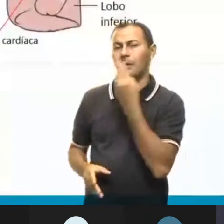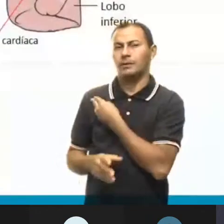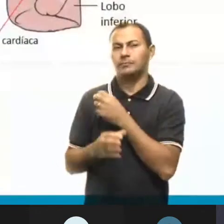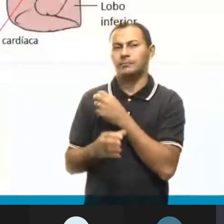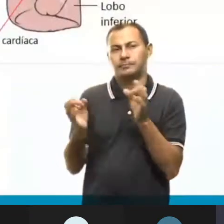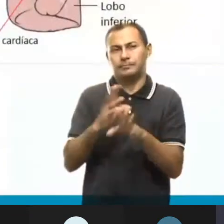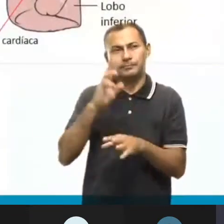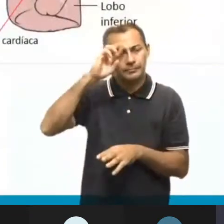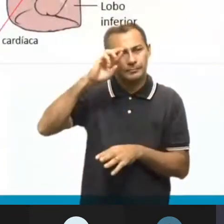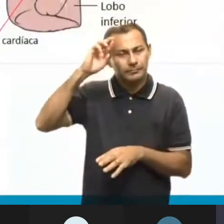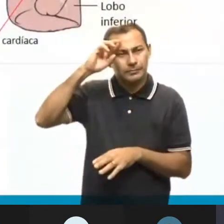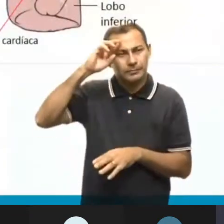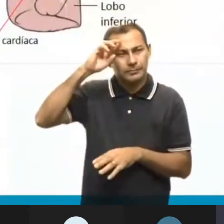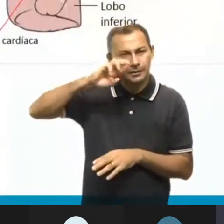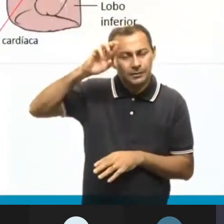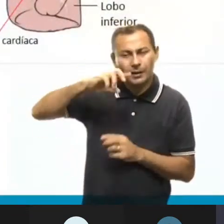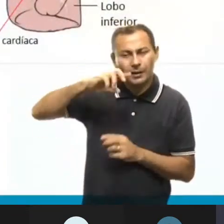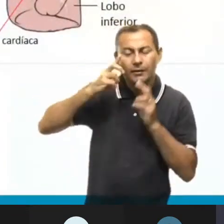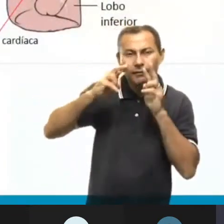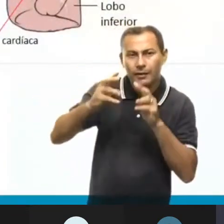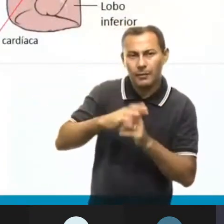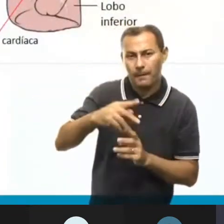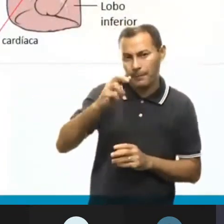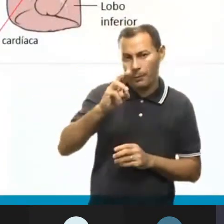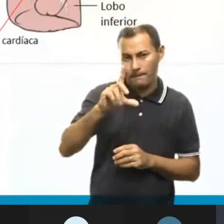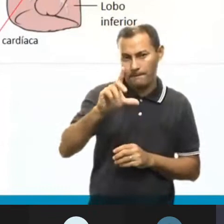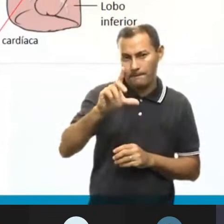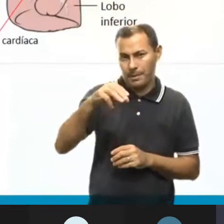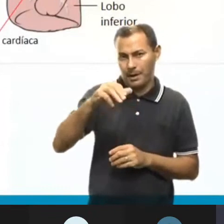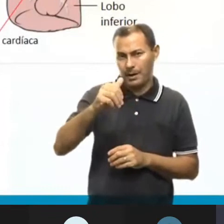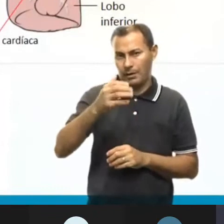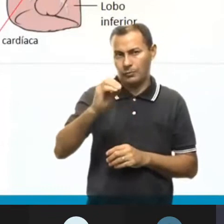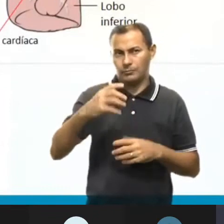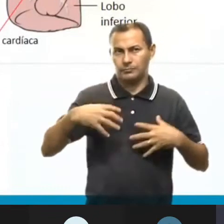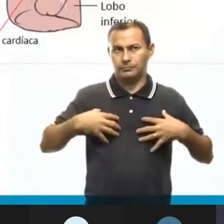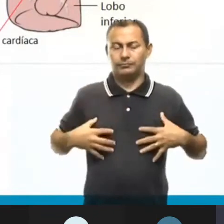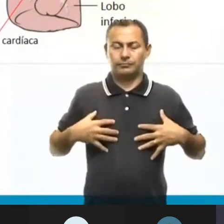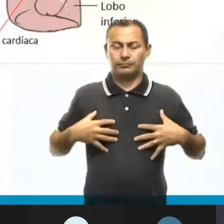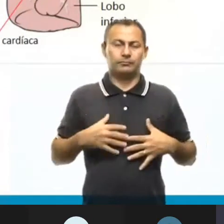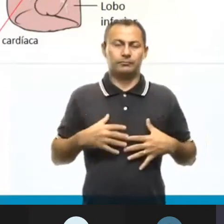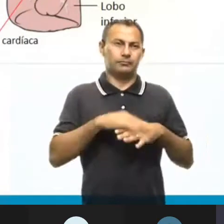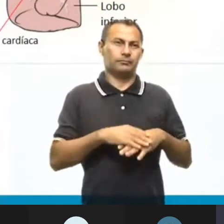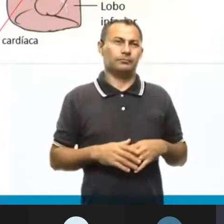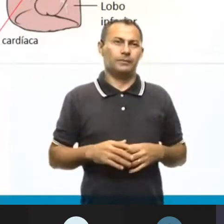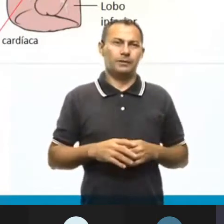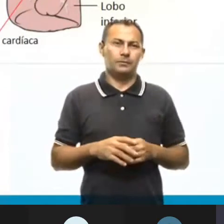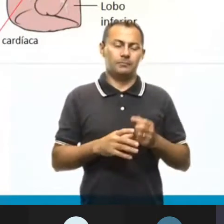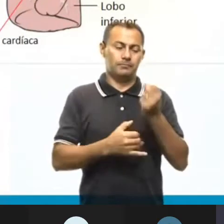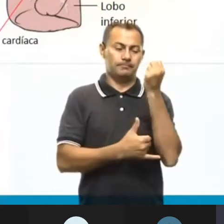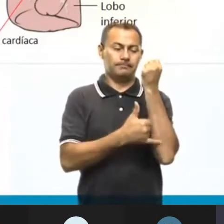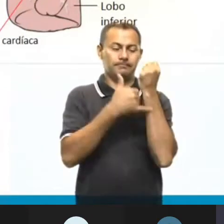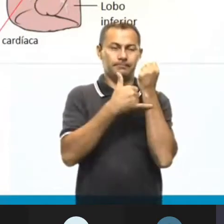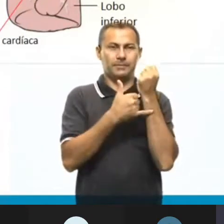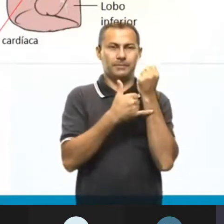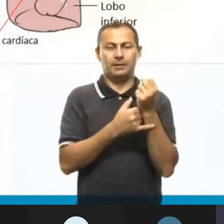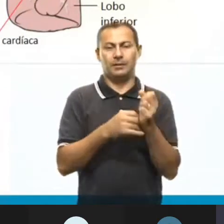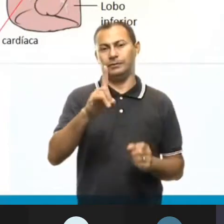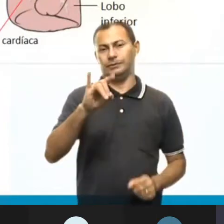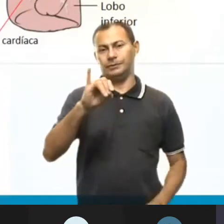para a gente terminar de revisar aqui a anatomia do pulmão, o pulmão ele está aqui, né, sobre esse músculo que é